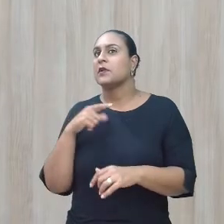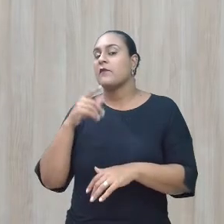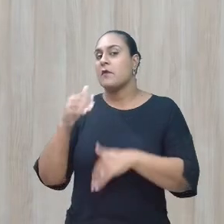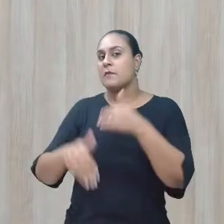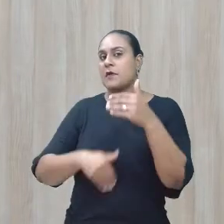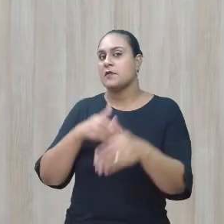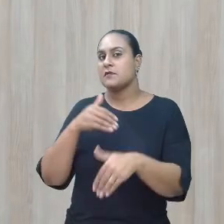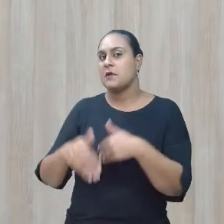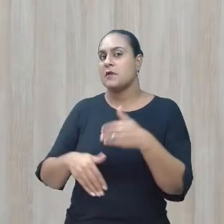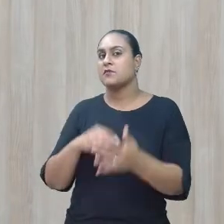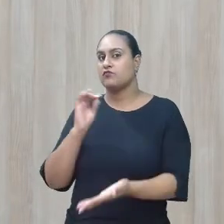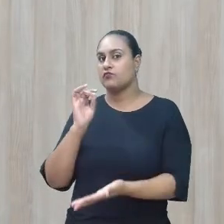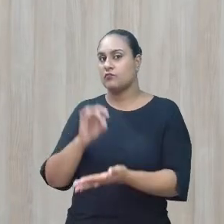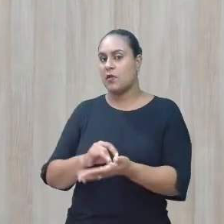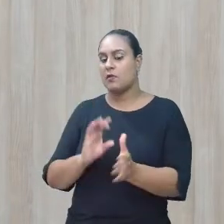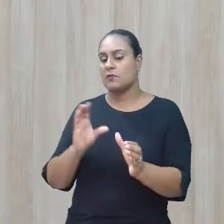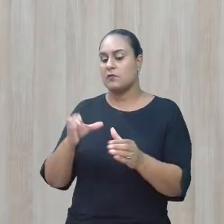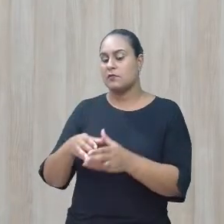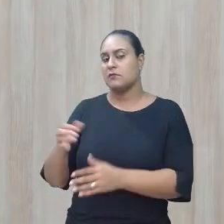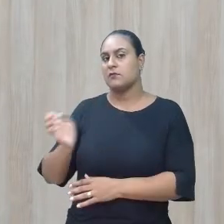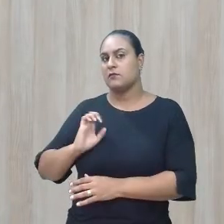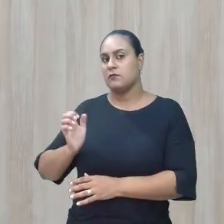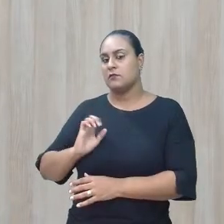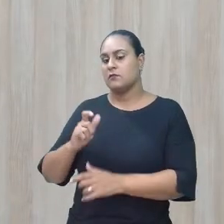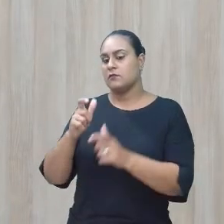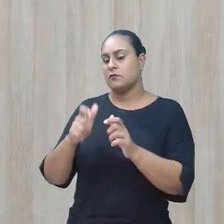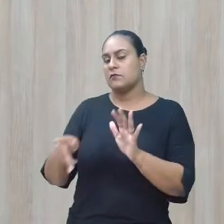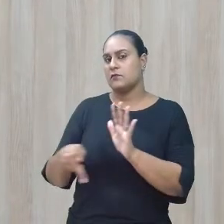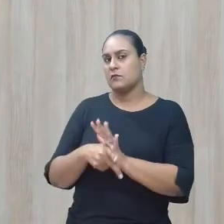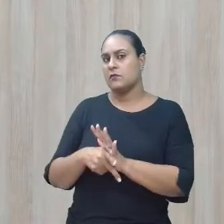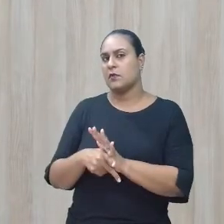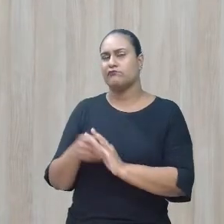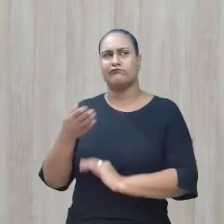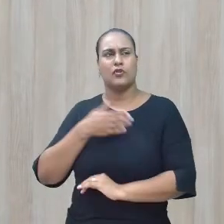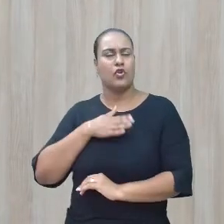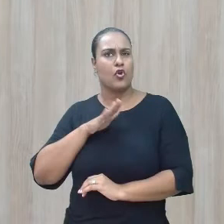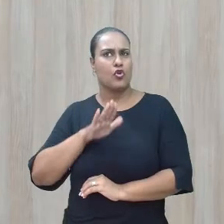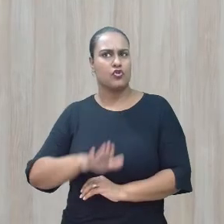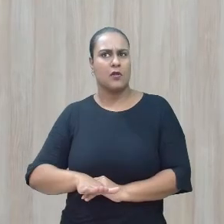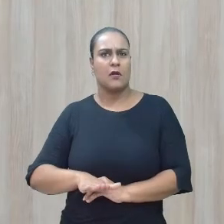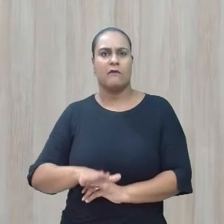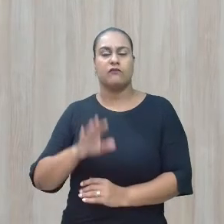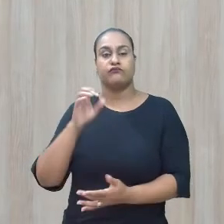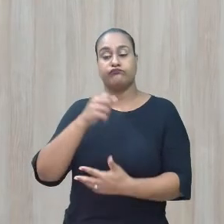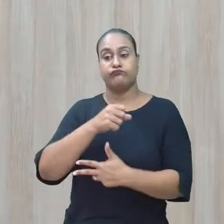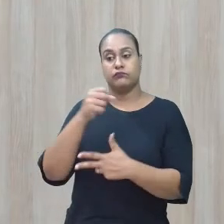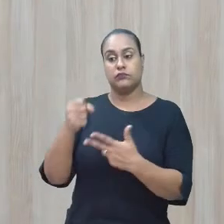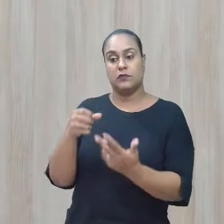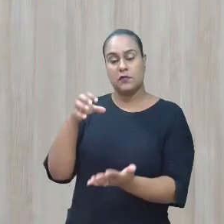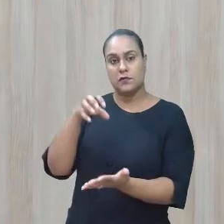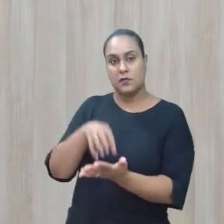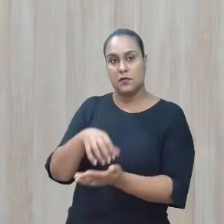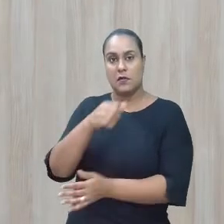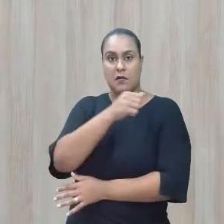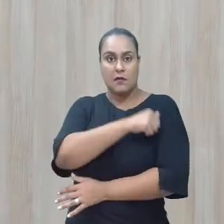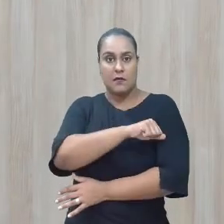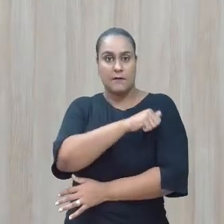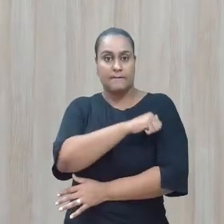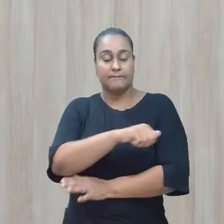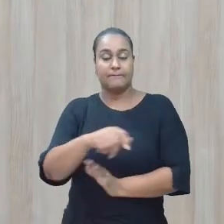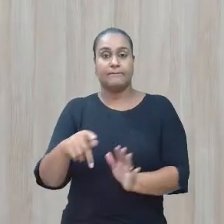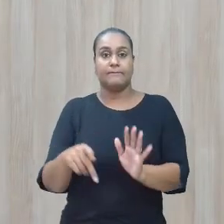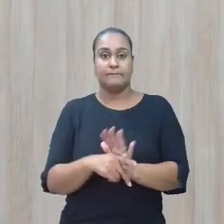efetiva das elites locais, que estavam insatisfeitas com o poder central no Rio de Janeiro, a forma como lidava com as